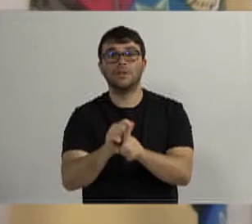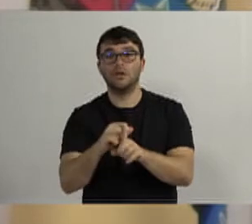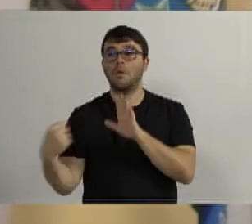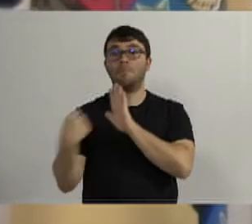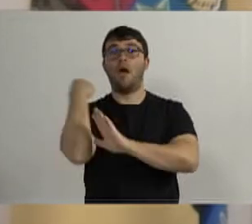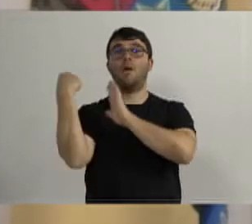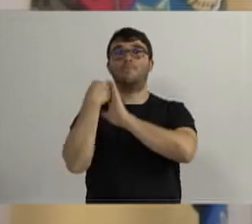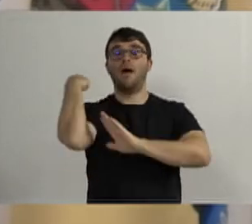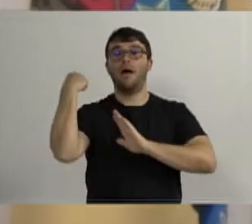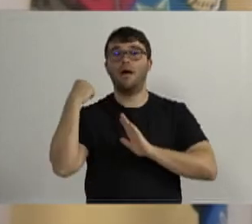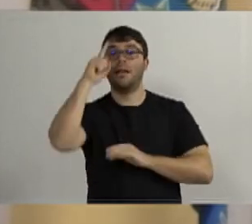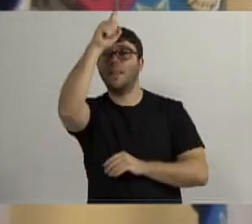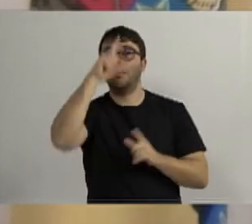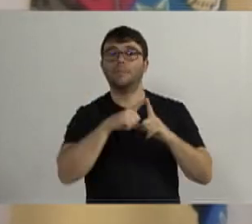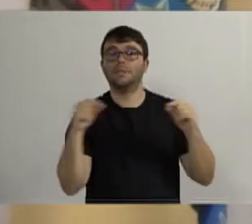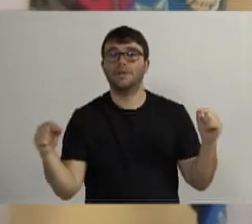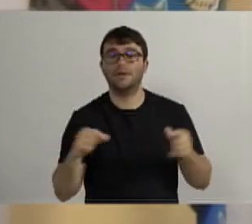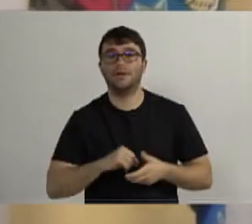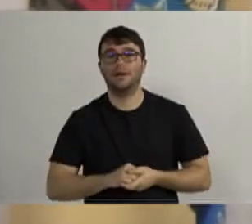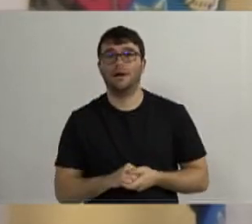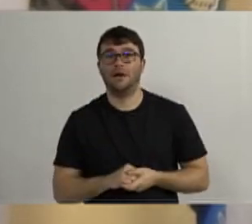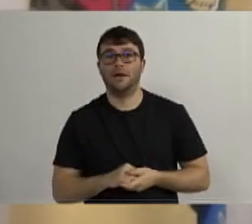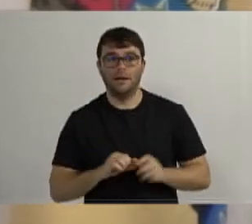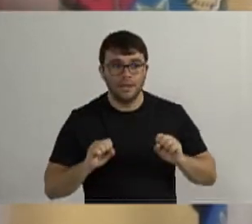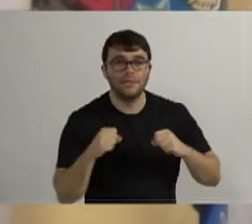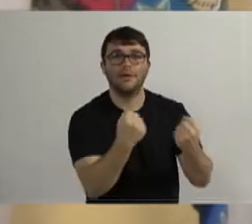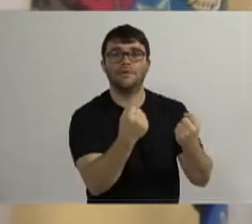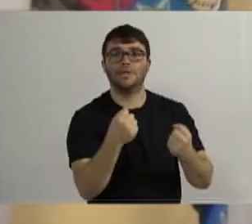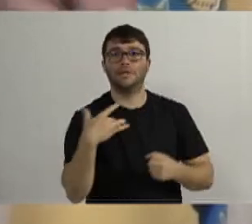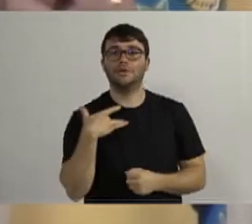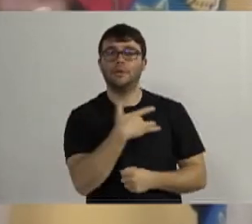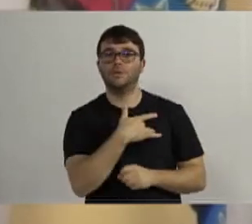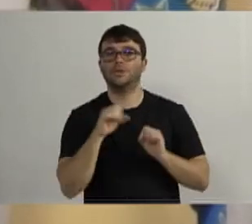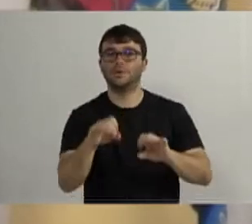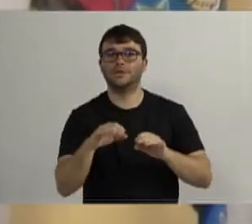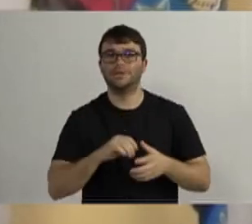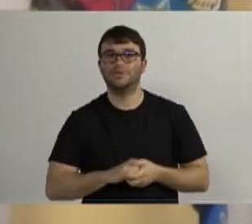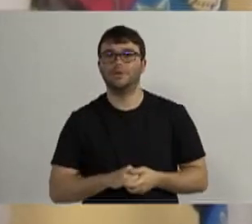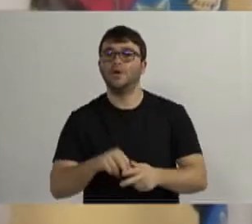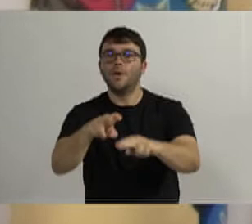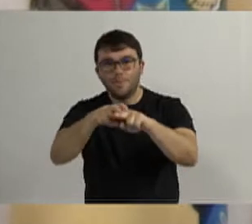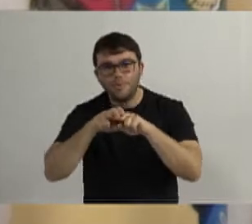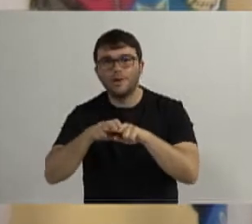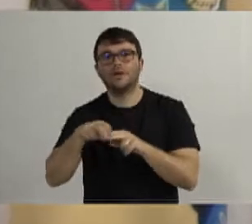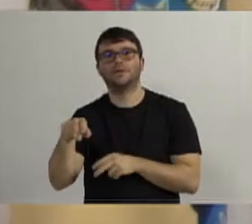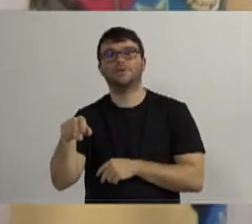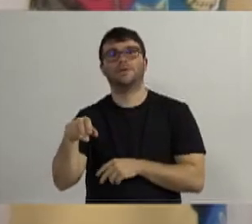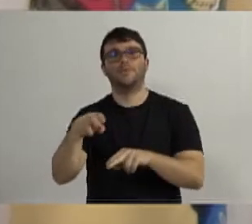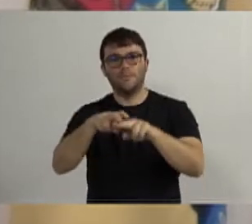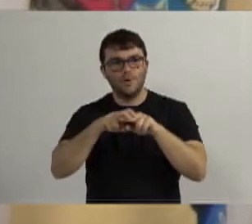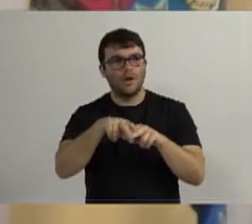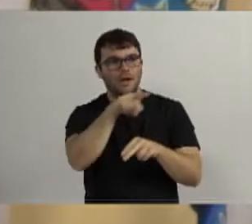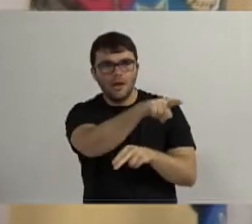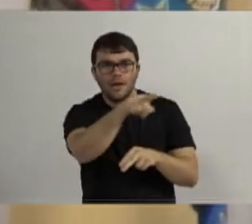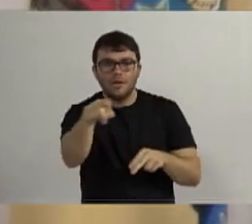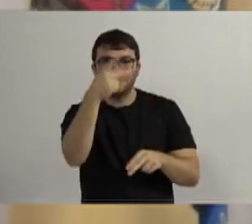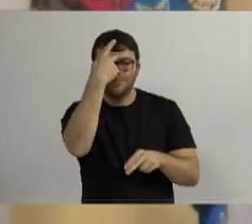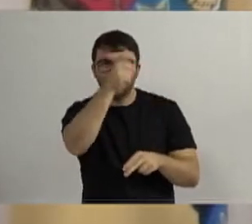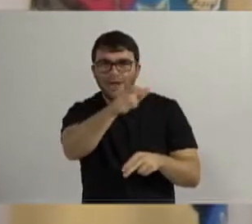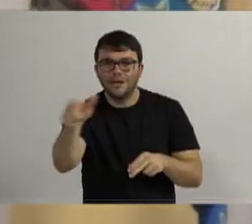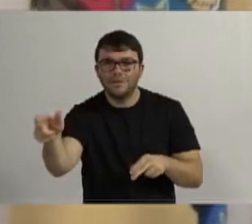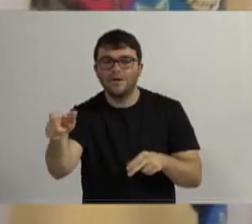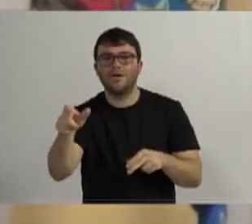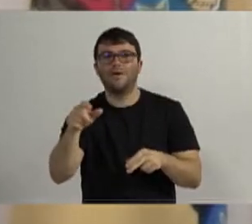e muito para defender a saúde da educação e é por isso abdom e é por isso Matias Vereador